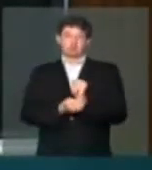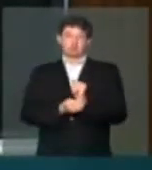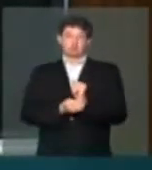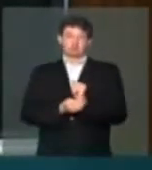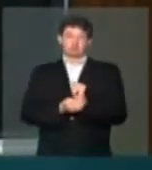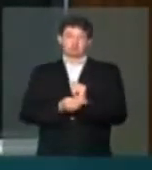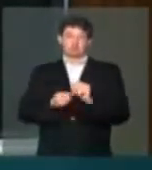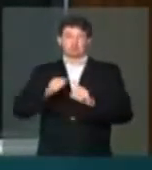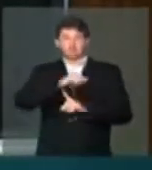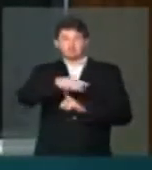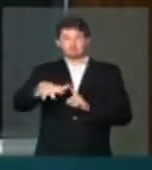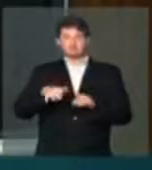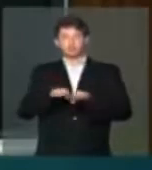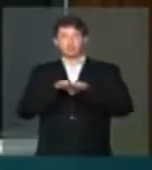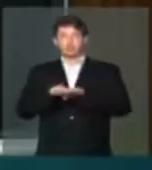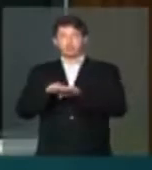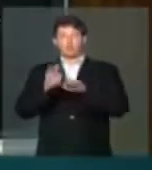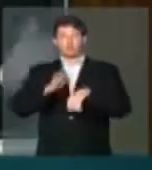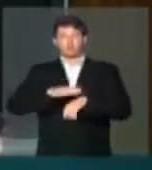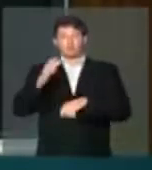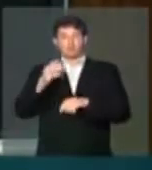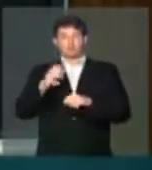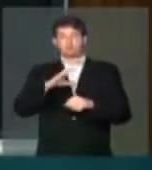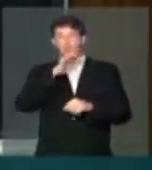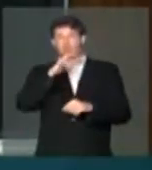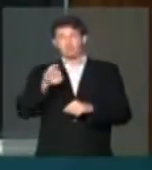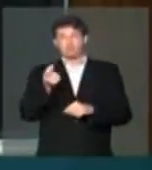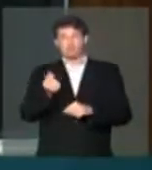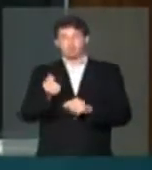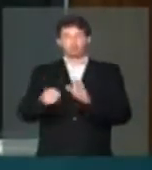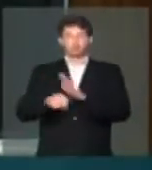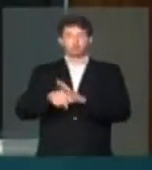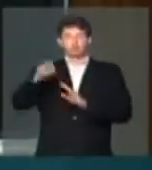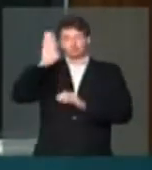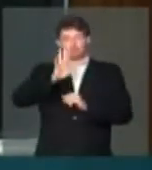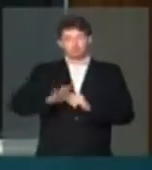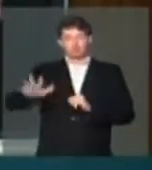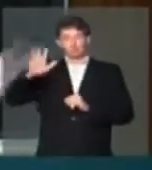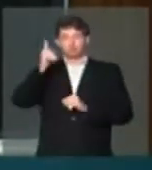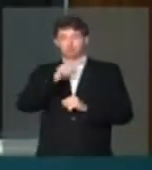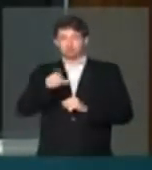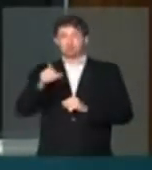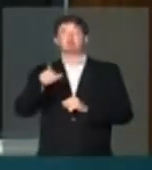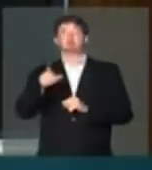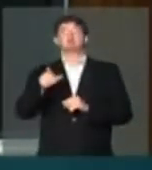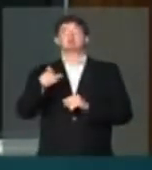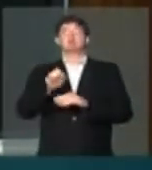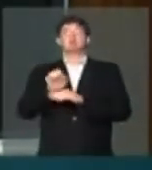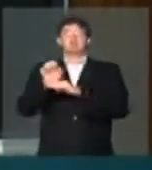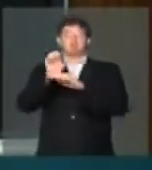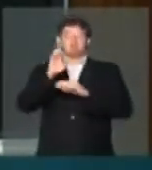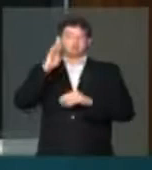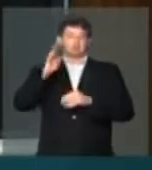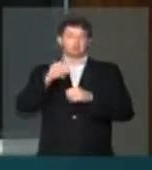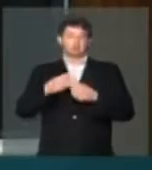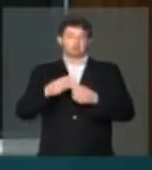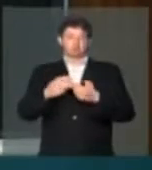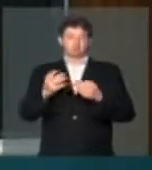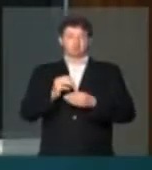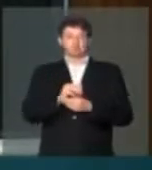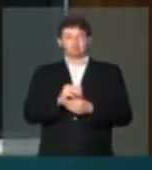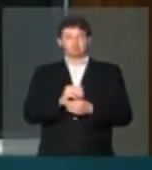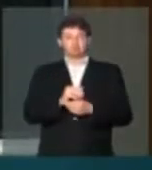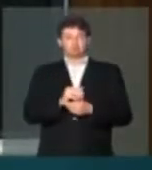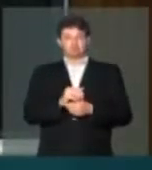da redistribuição mais justa e igualitária dos tributos arrecadados no nosso país para os entes federados, nesse caso, principalmente estados